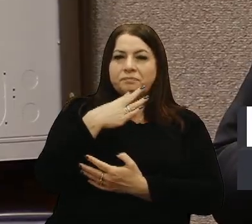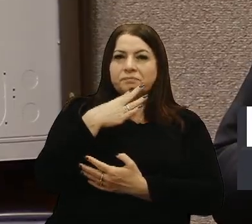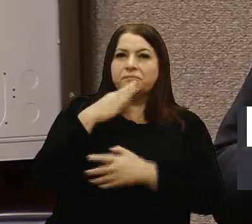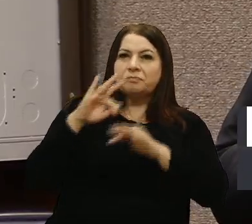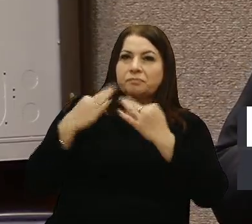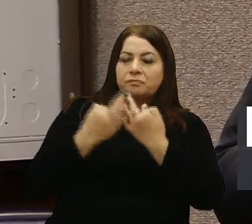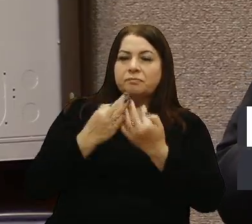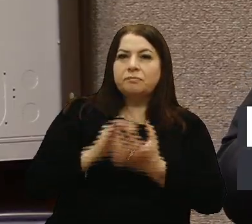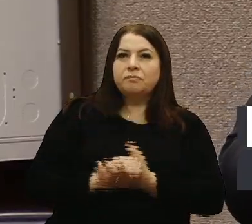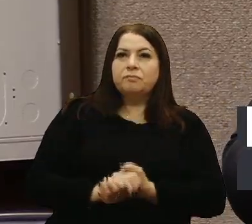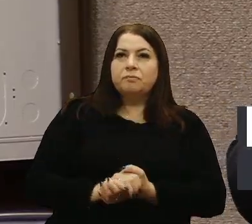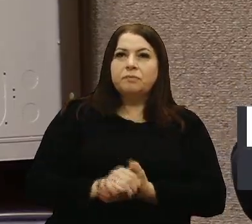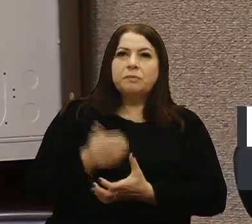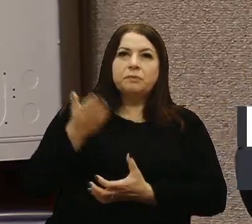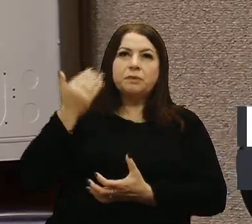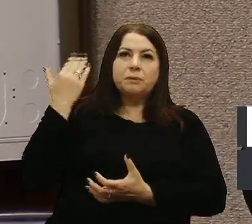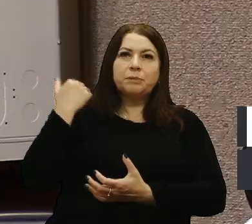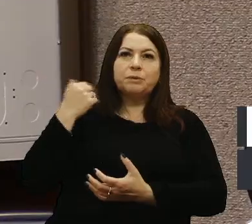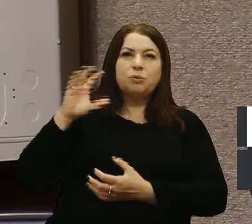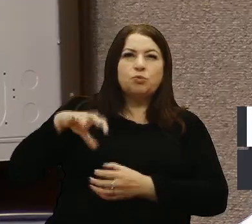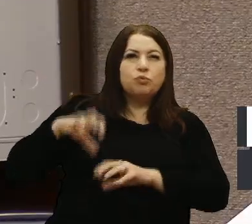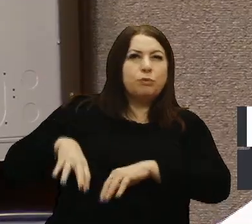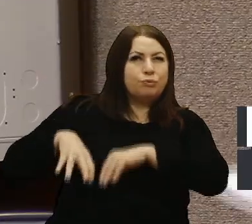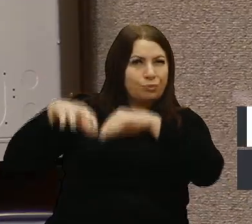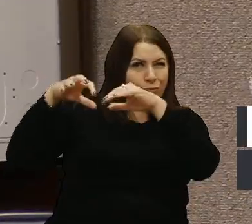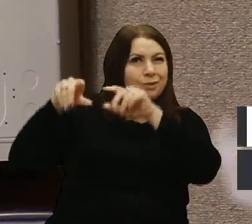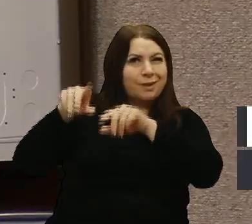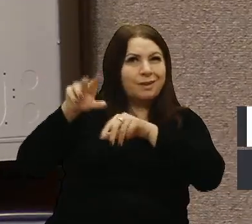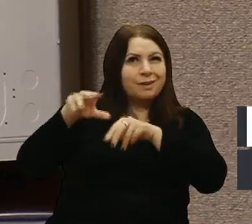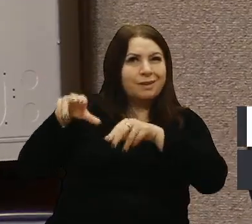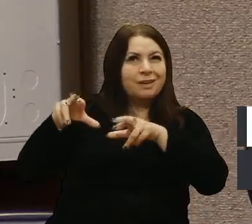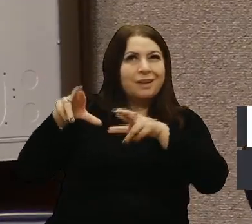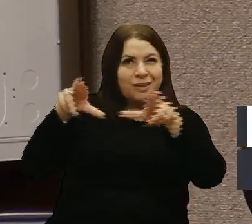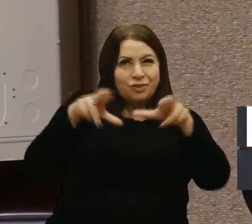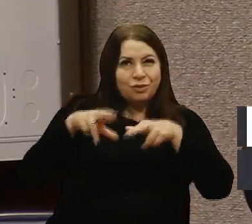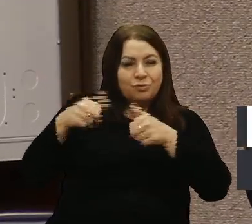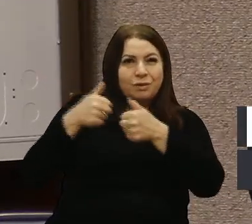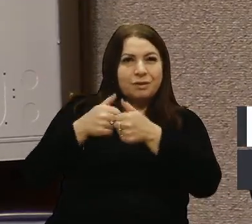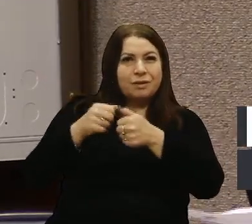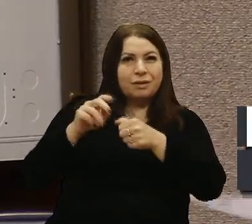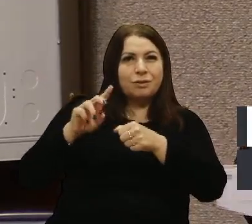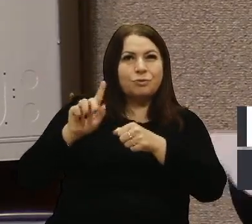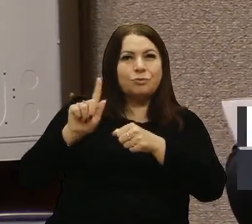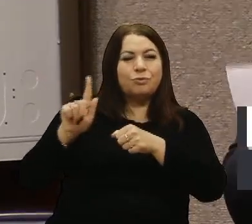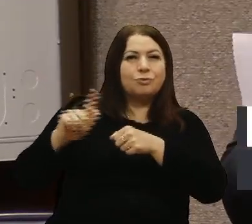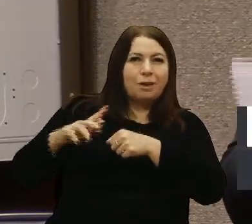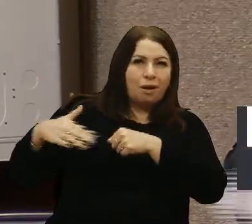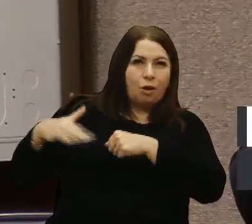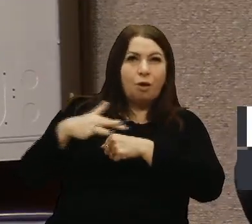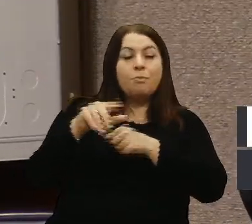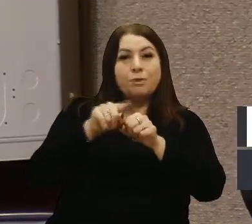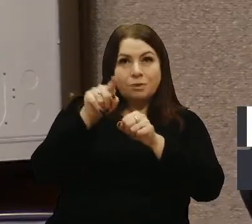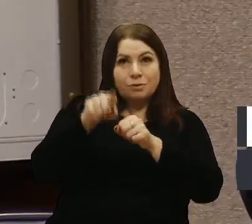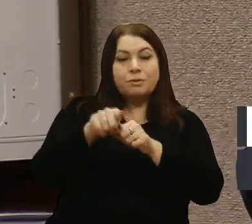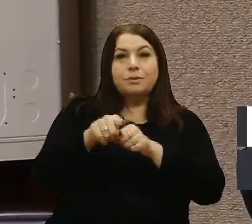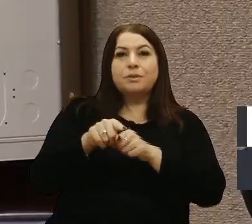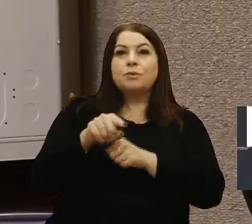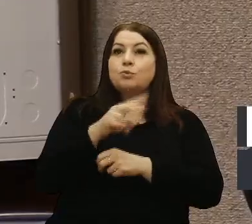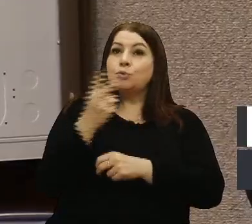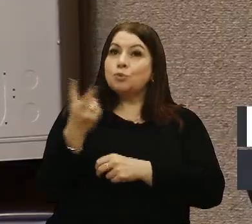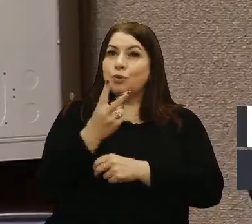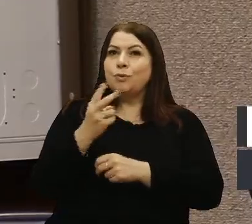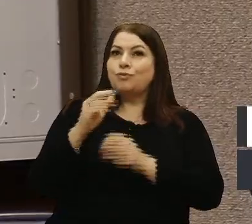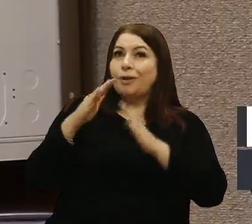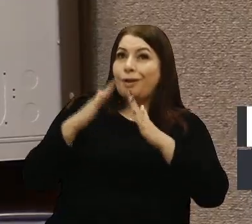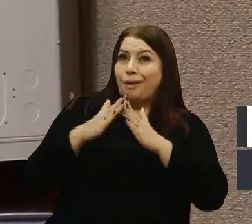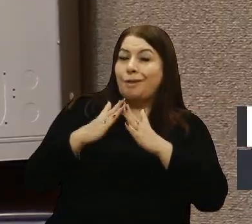família na época das enchentes, naquela região ali de Galópolis, né? O Everson e a Márcia tiveram sua